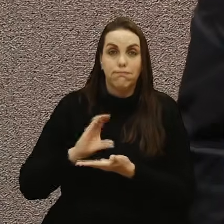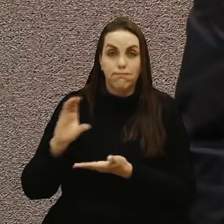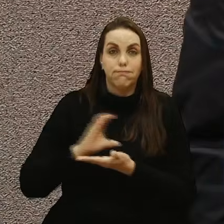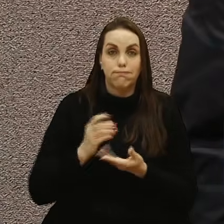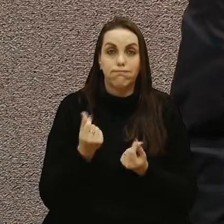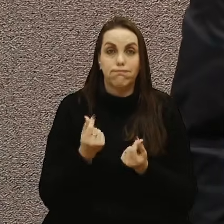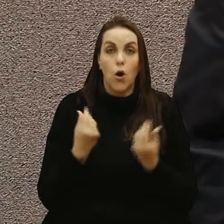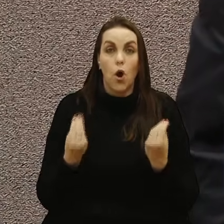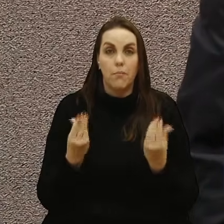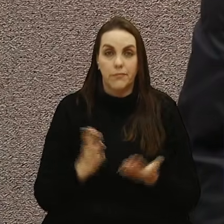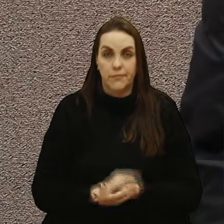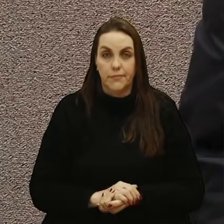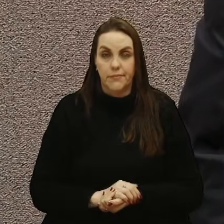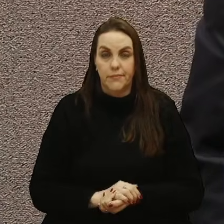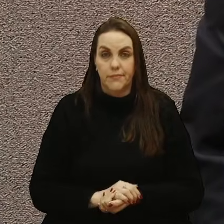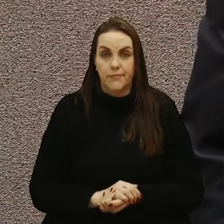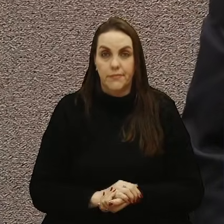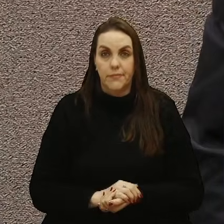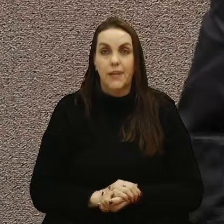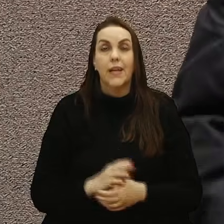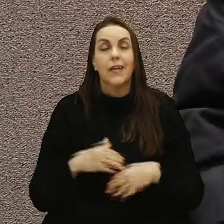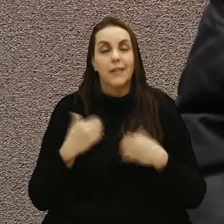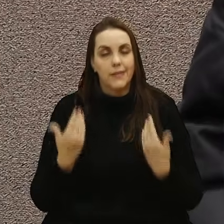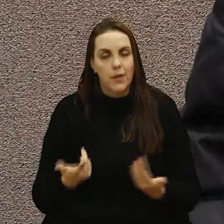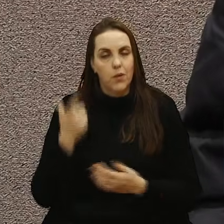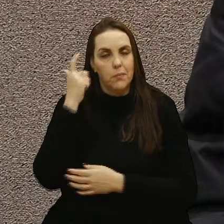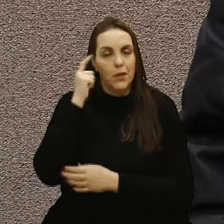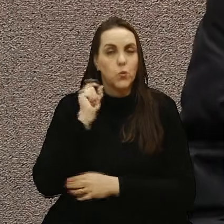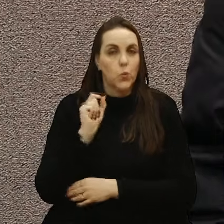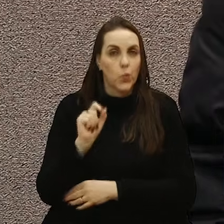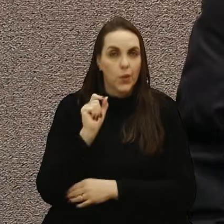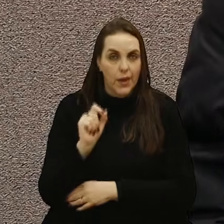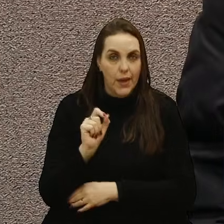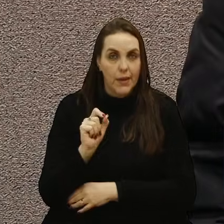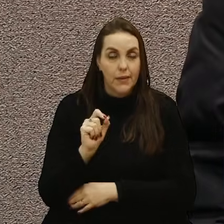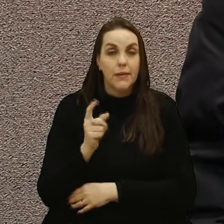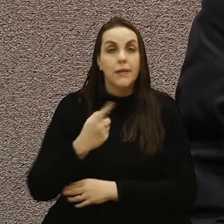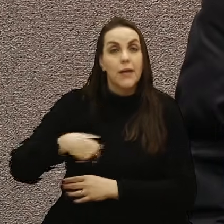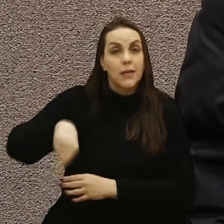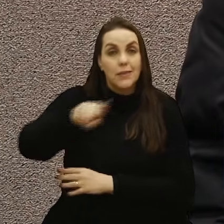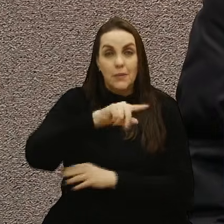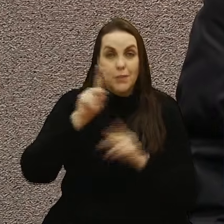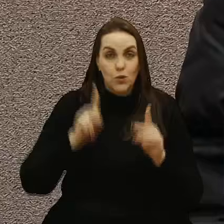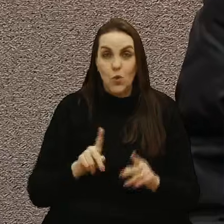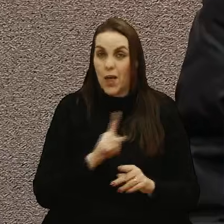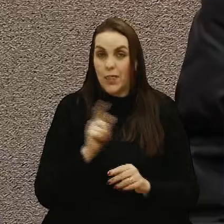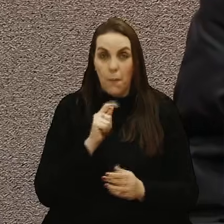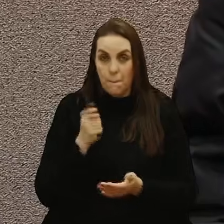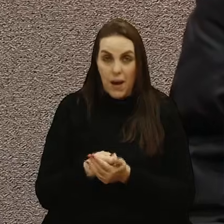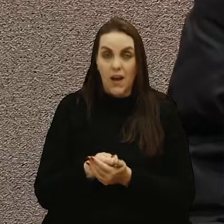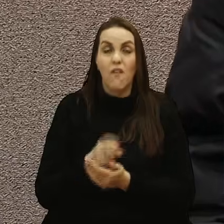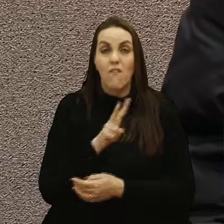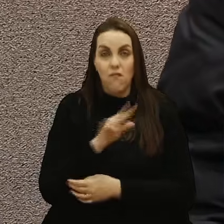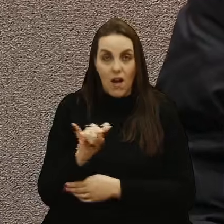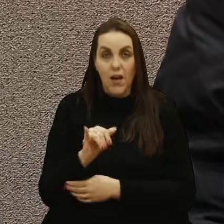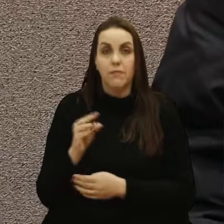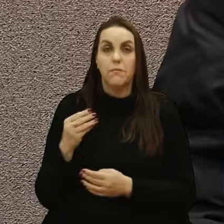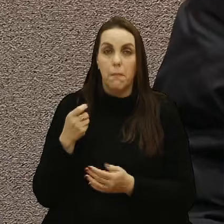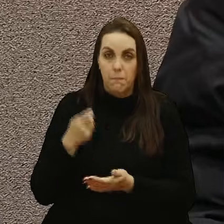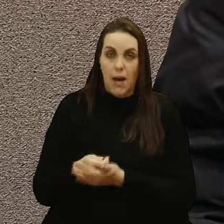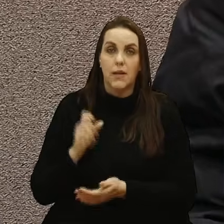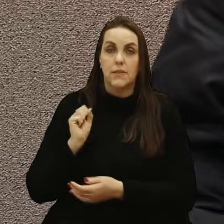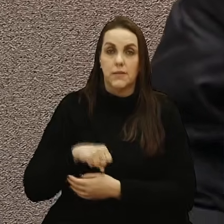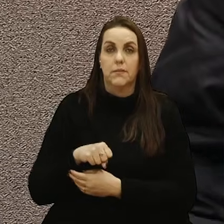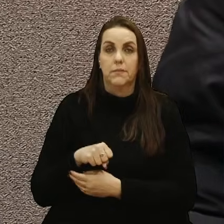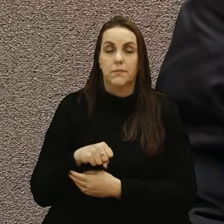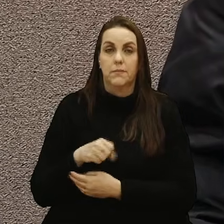recurso? Então eu penso isso aqui, vamos fazer pagar quem não paga, que eu acho que isso já vai dar uma vida